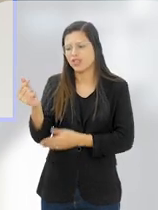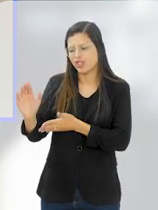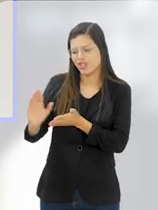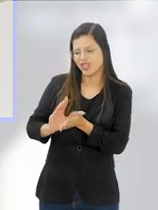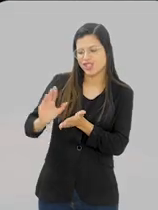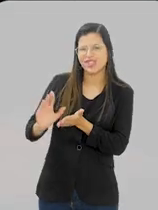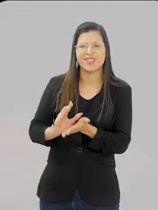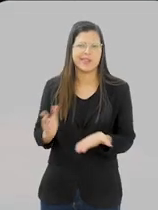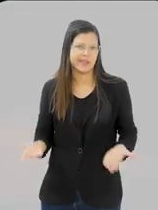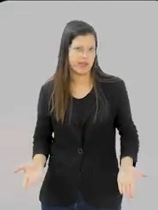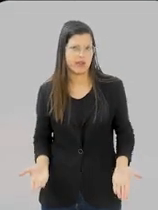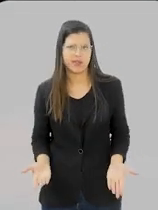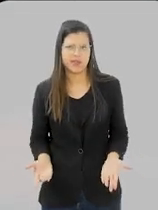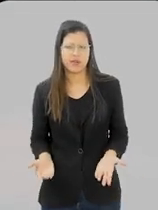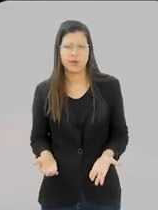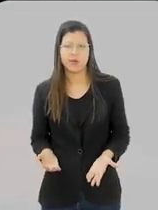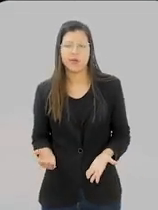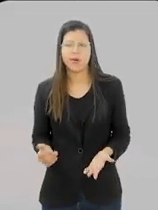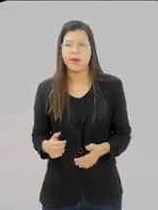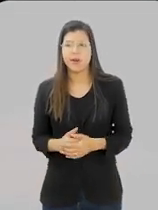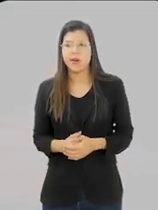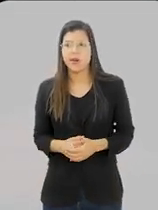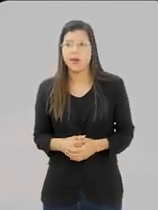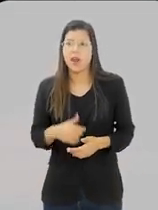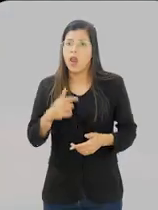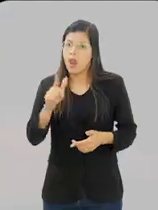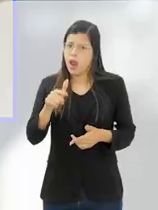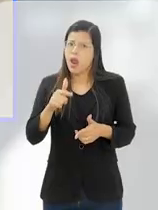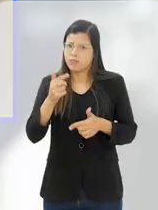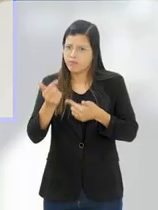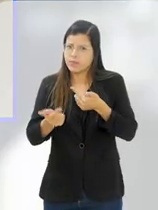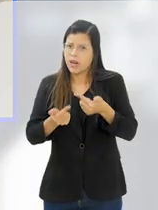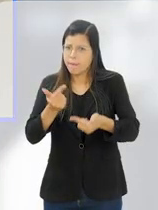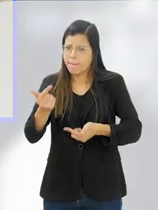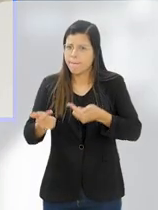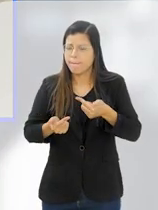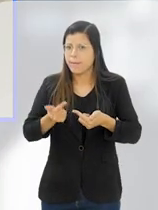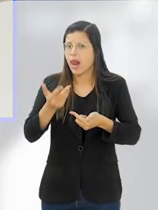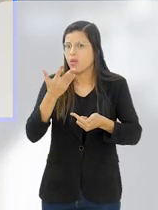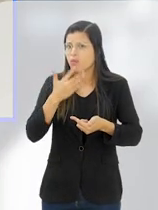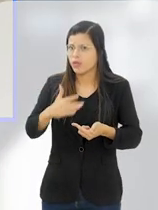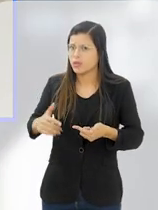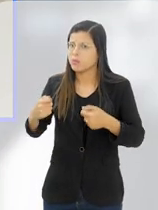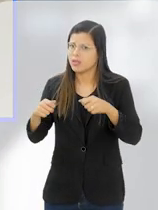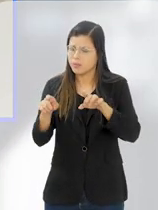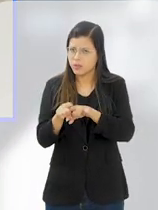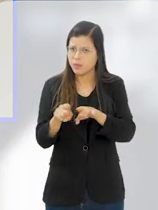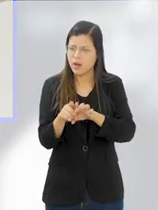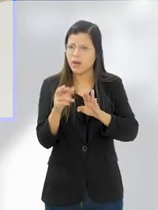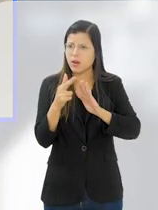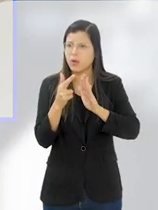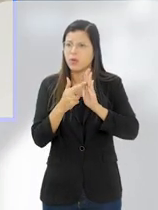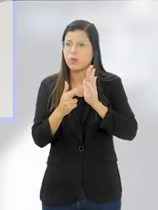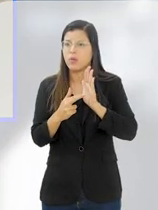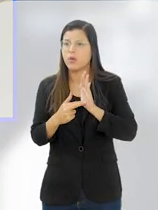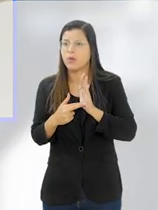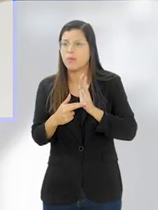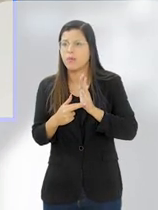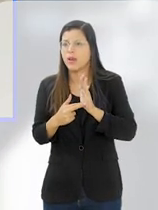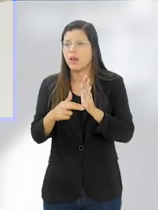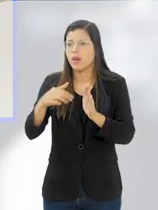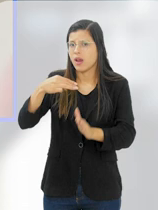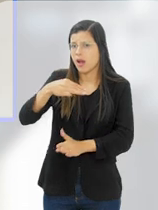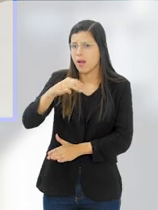dinheiro, para fazer seu sustento. Isso, de uma certa forma, é trabalho infantil, deveria ser regulamentado. São contas toleradas